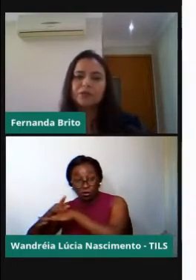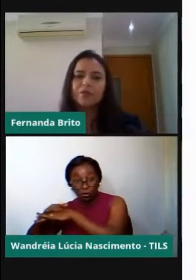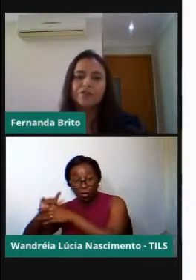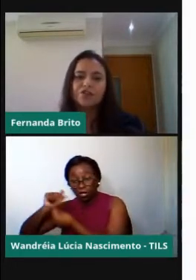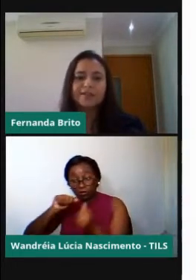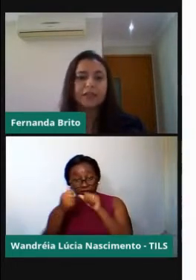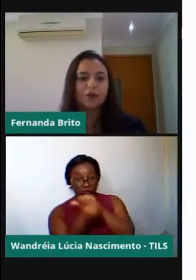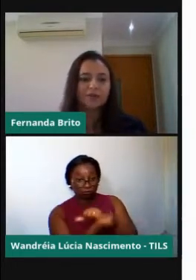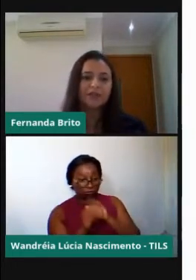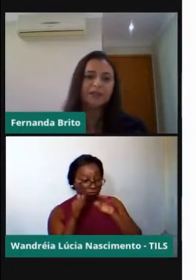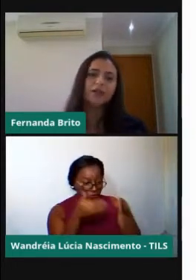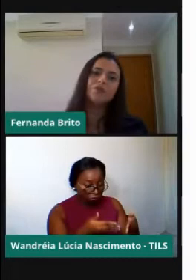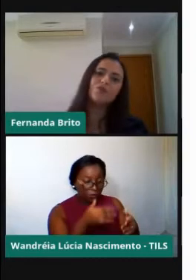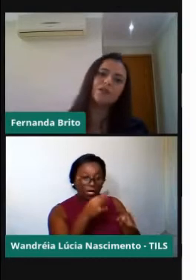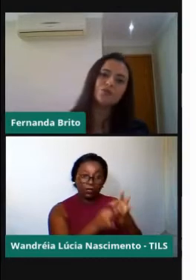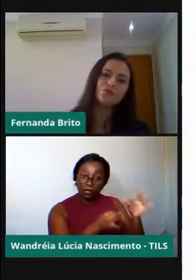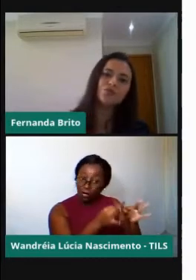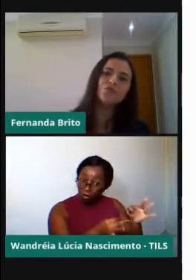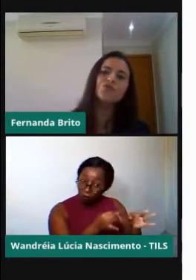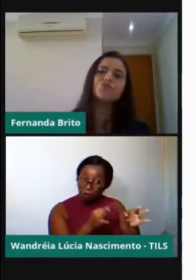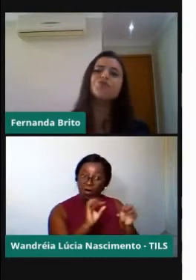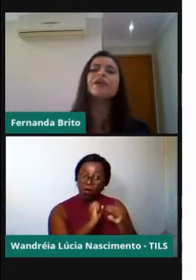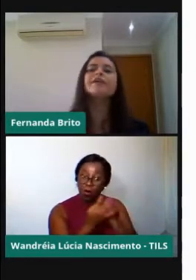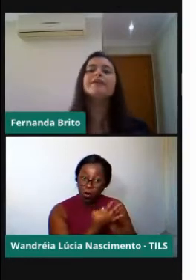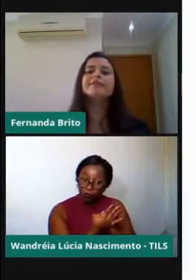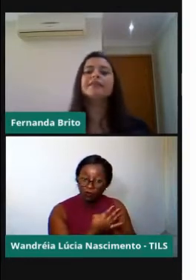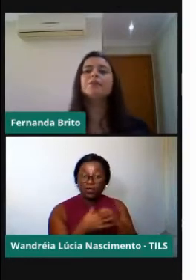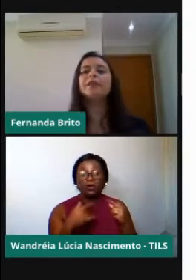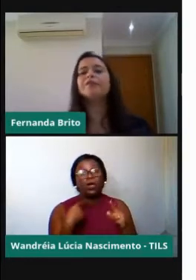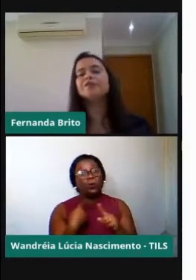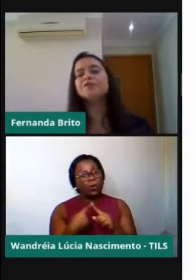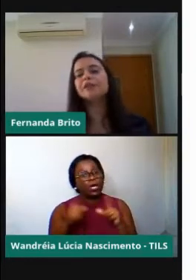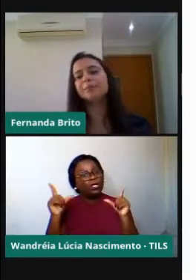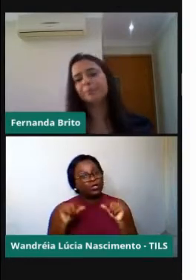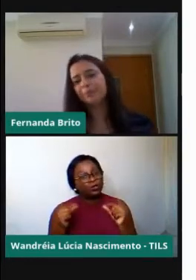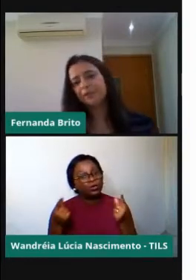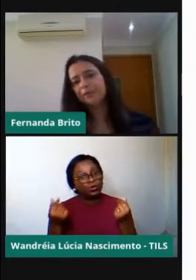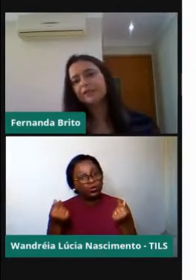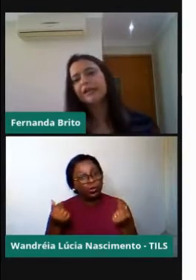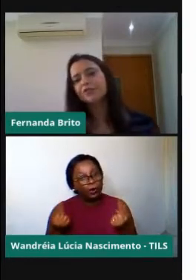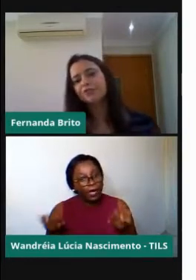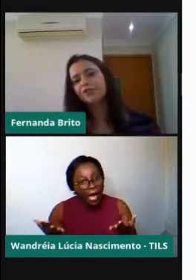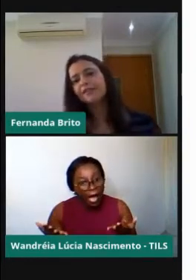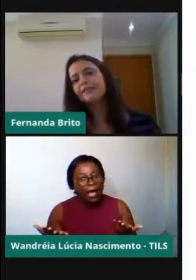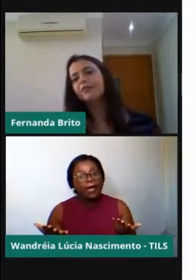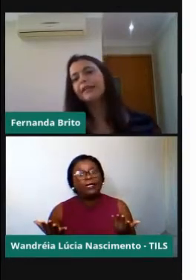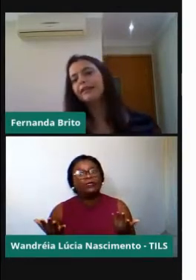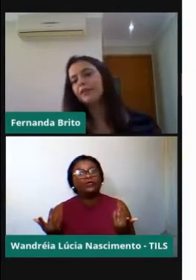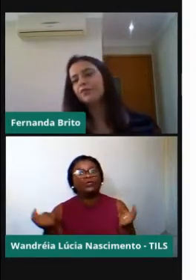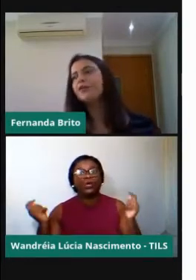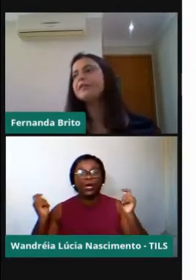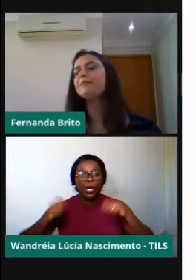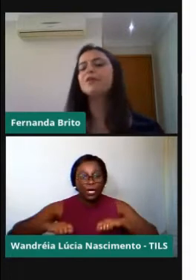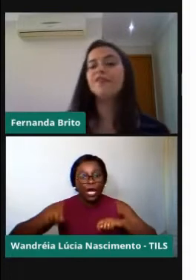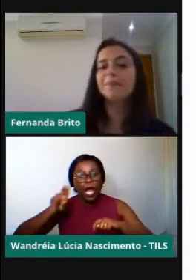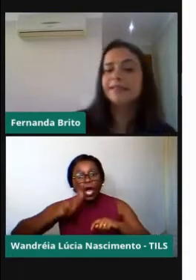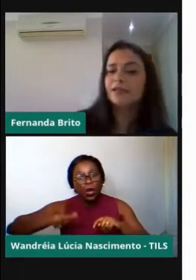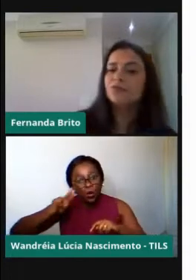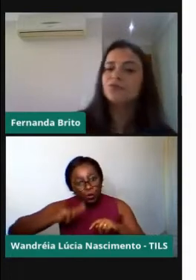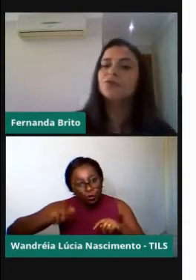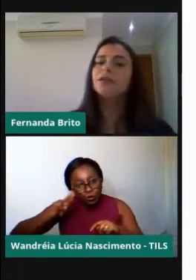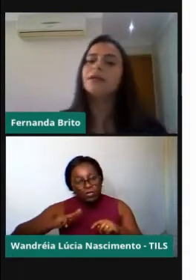o tratamento da Covid-19. Então, isso reduz os custos, né? Você tem o benefício da possibilidade de utilização da cadeia de